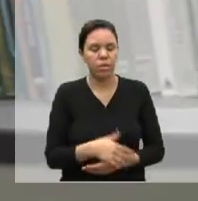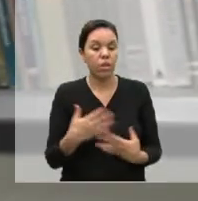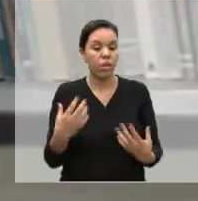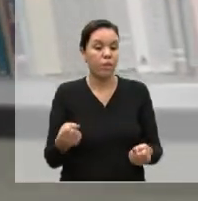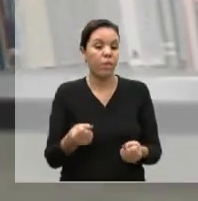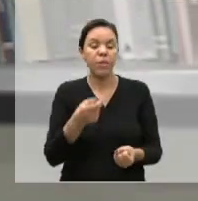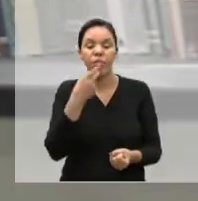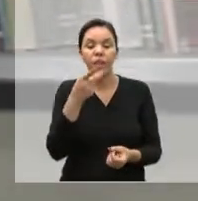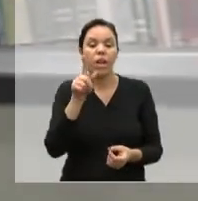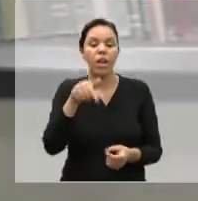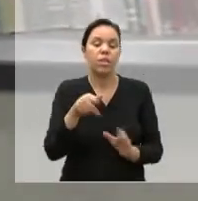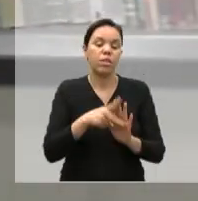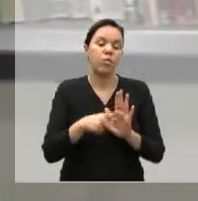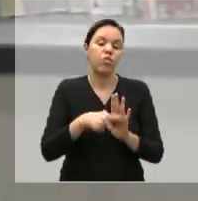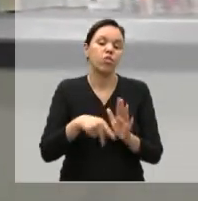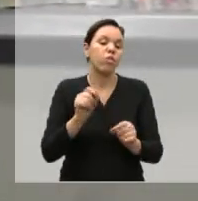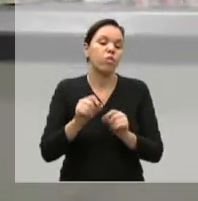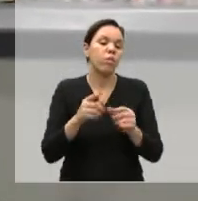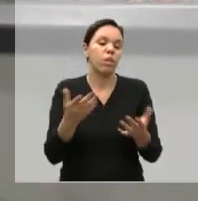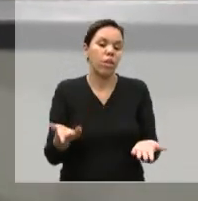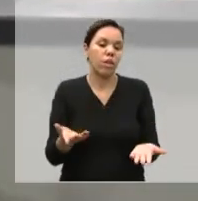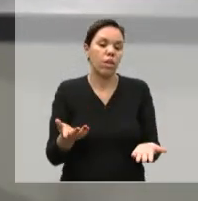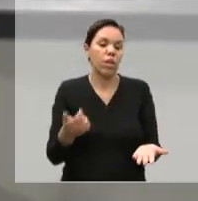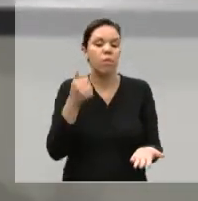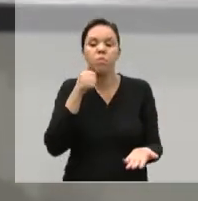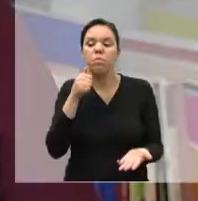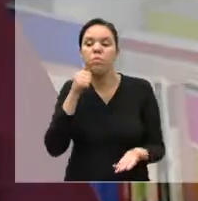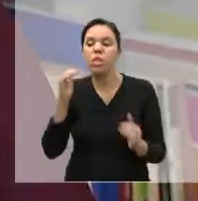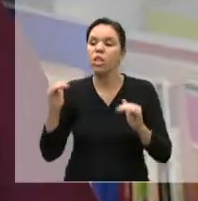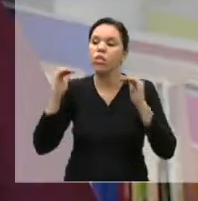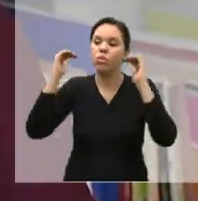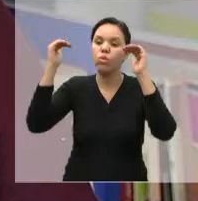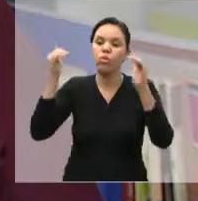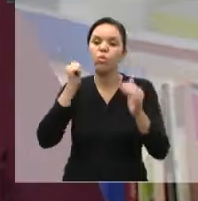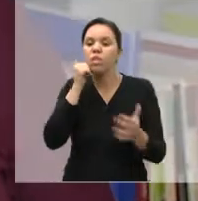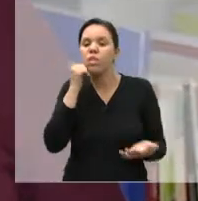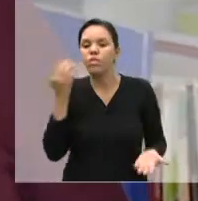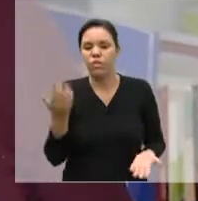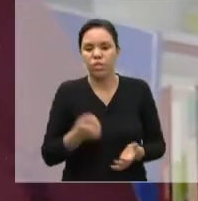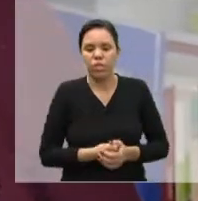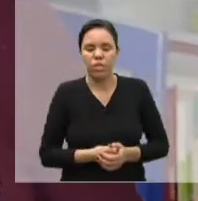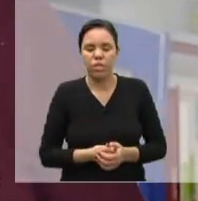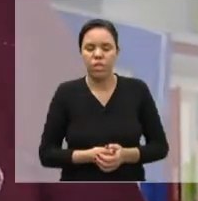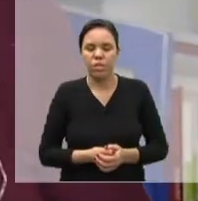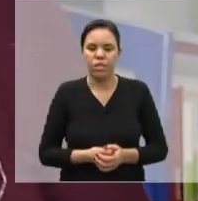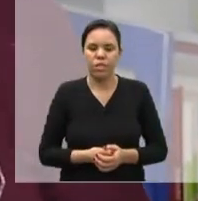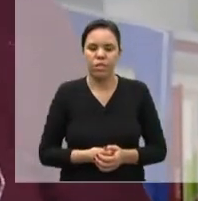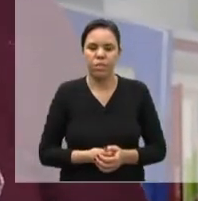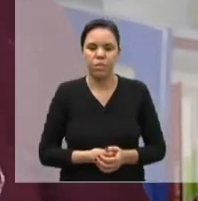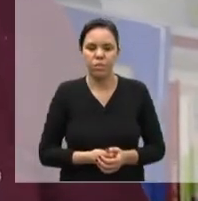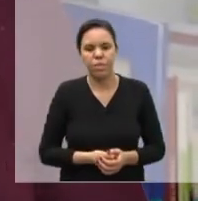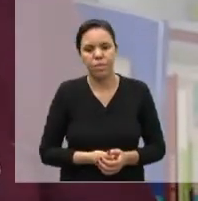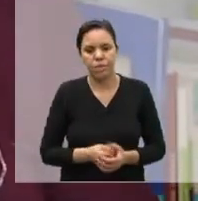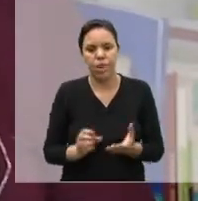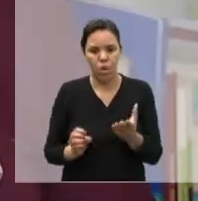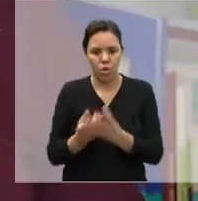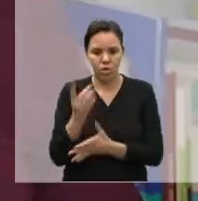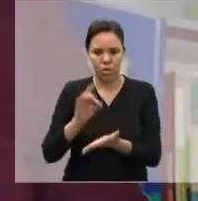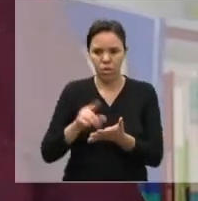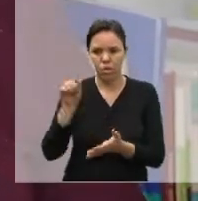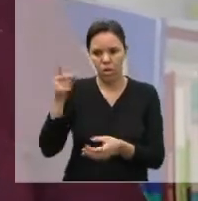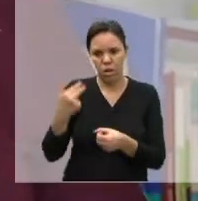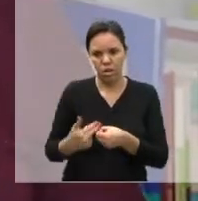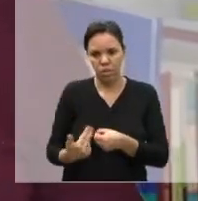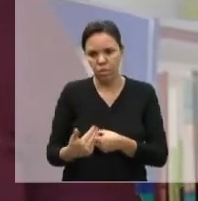é o Meninas Supercientistas? Então, o Meninas Supercientistas, que foi realizado na Unicamp, ele teve como inspiração um evento que já